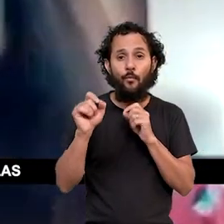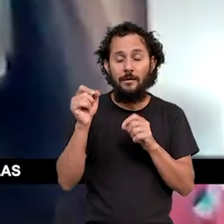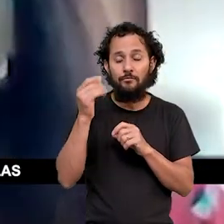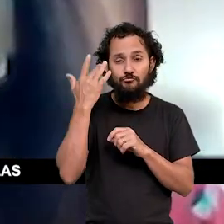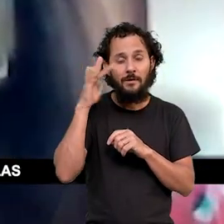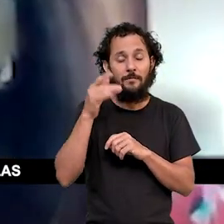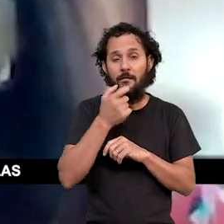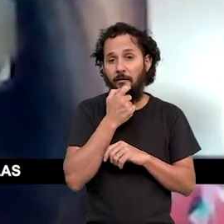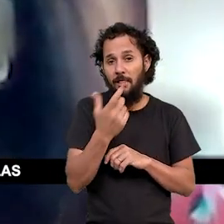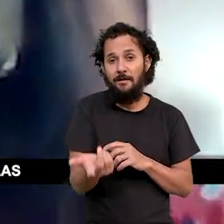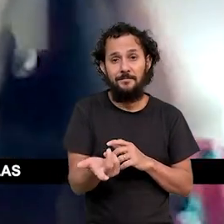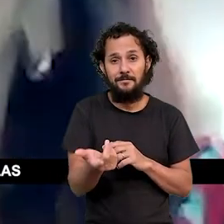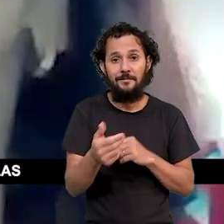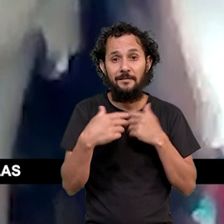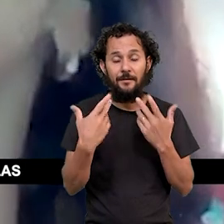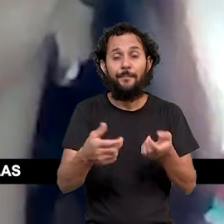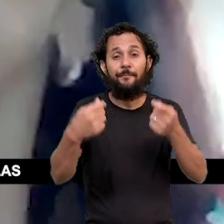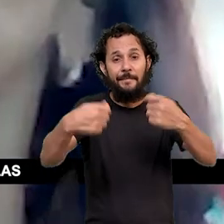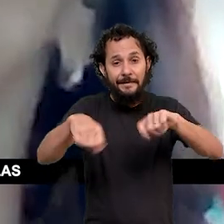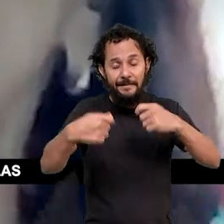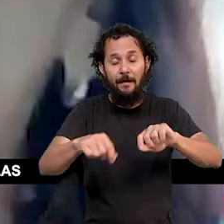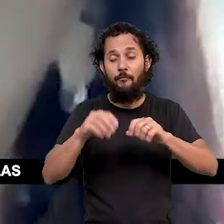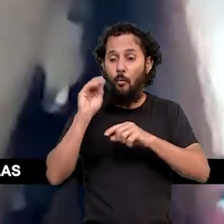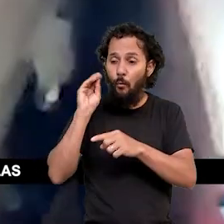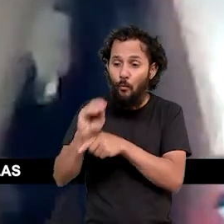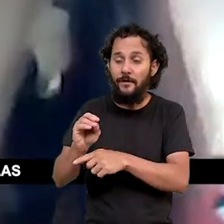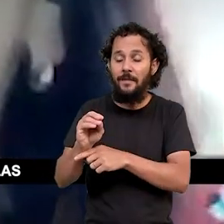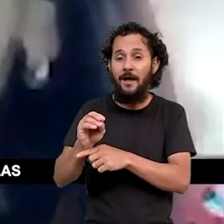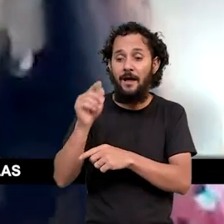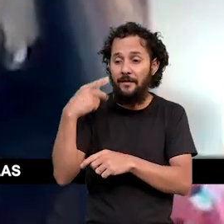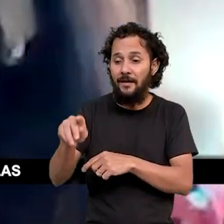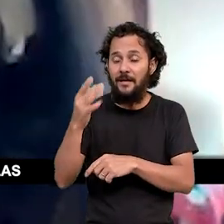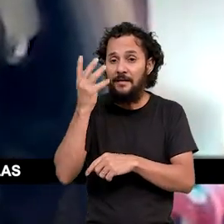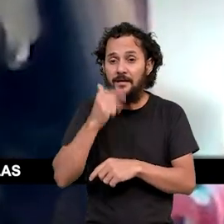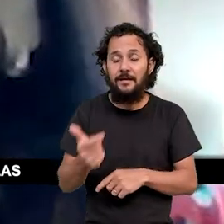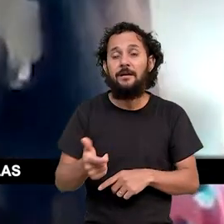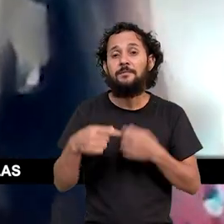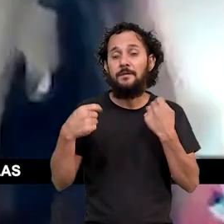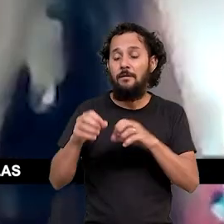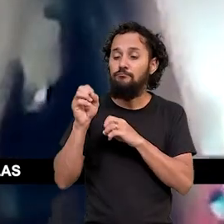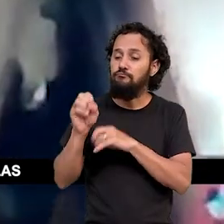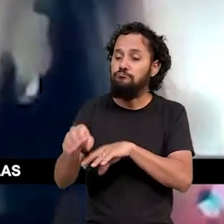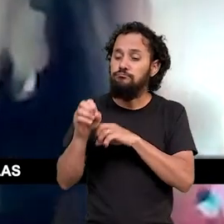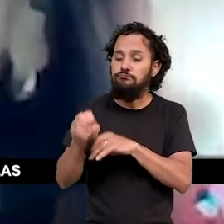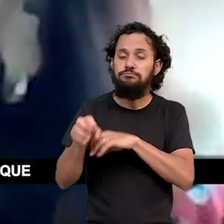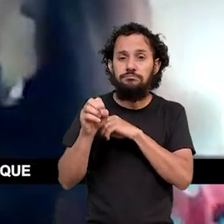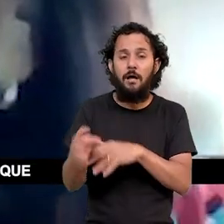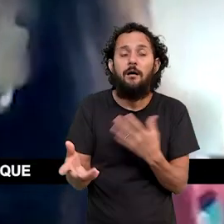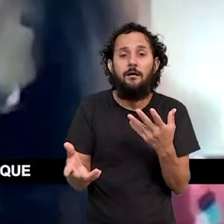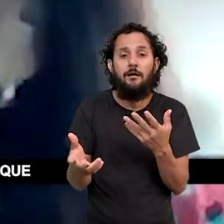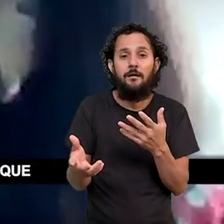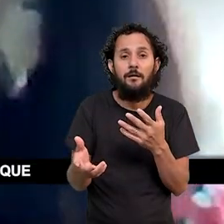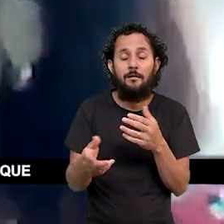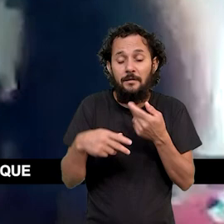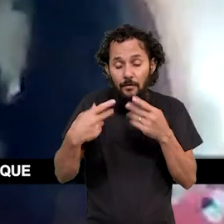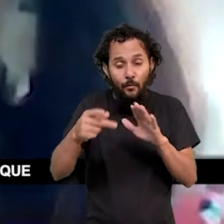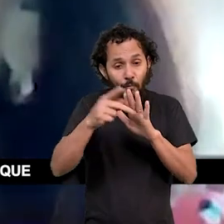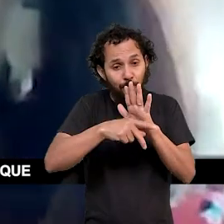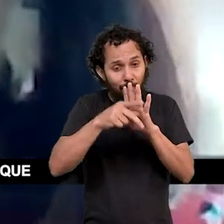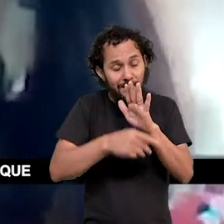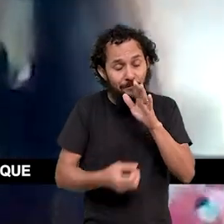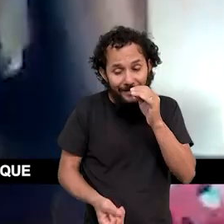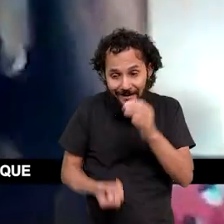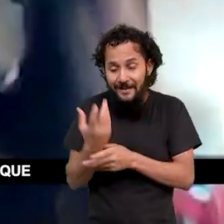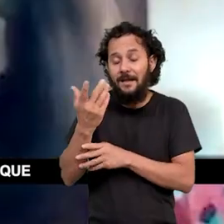dominavam o inglês. Então, era preciso cuidar dessas crianças, era preciso educá-las, e esse projeto